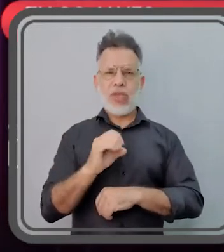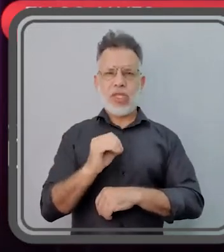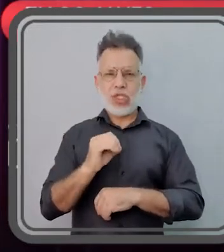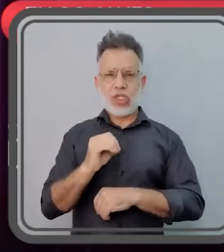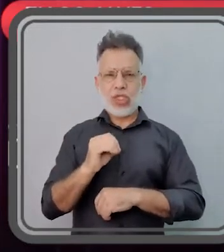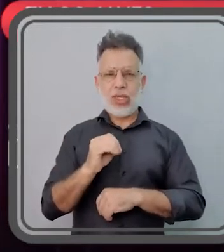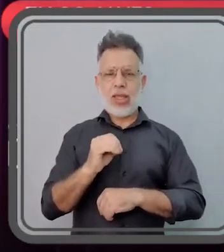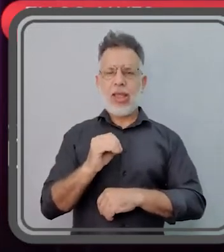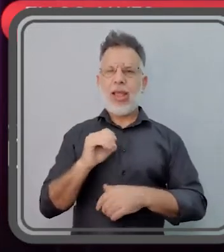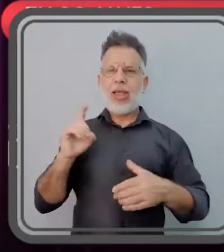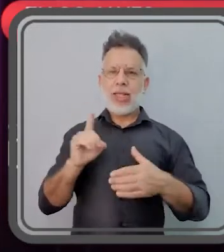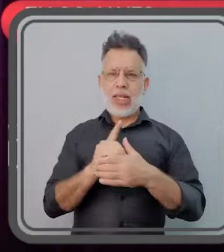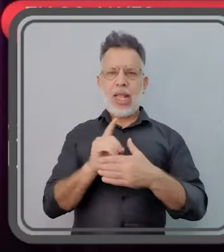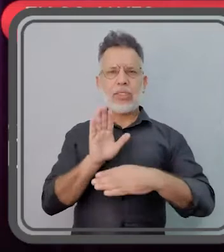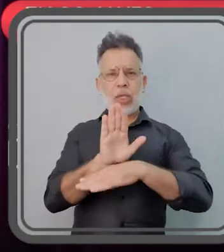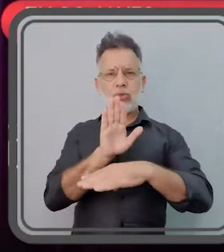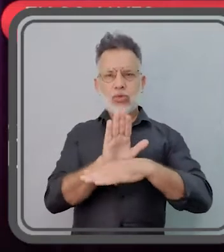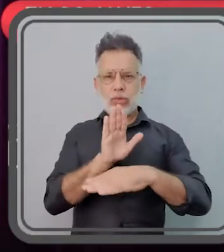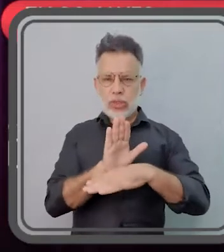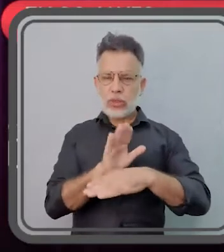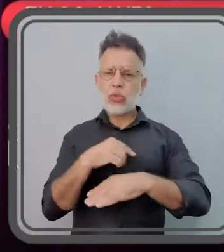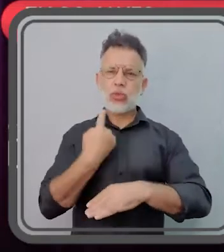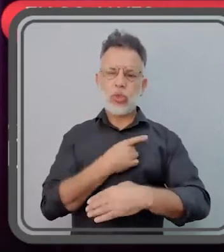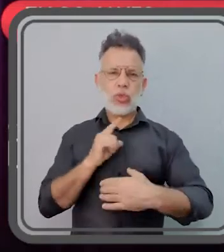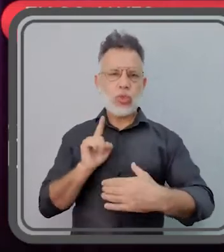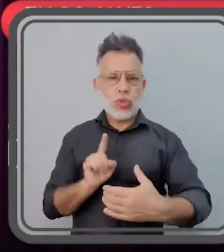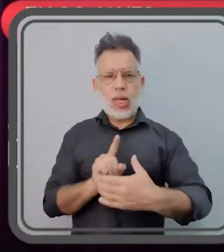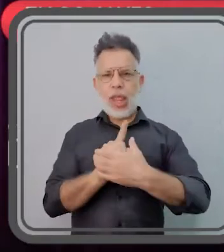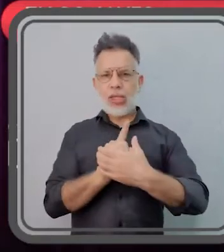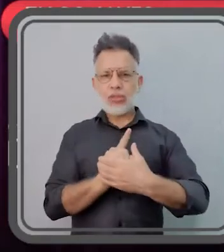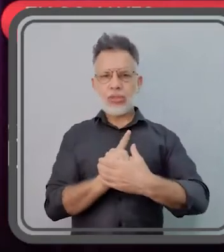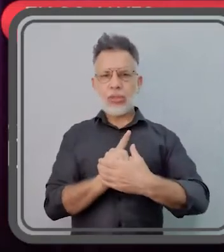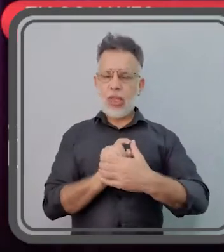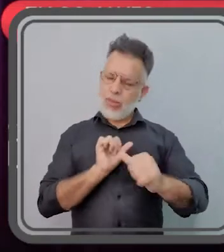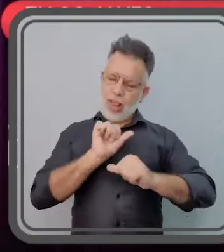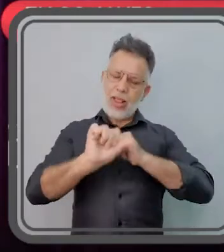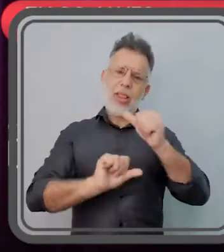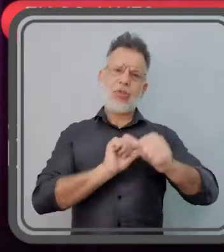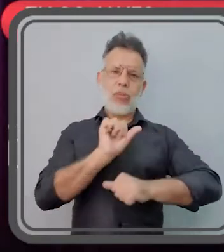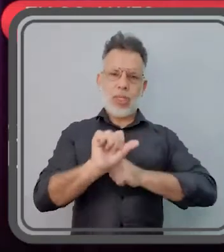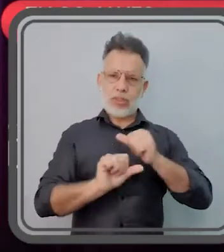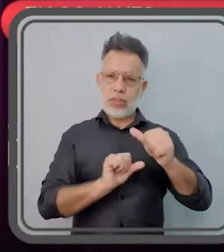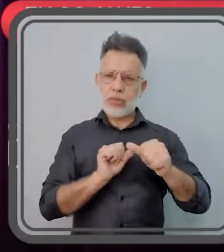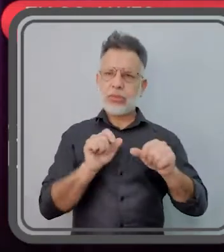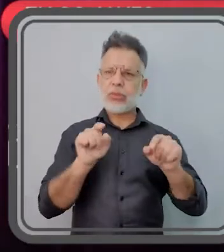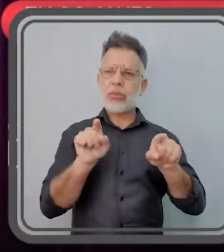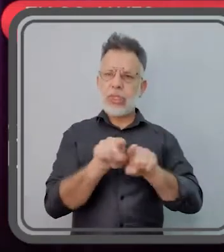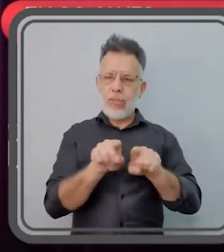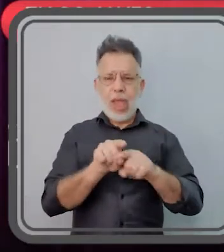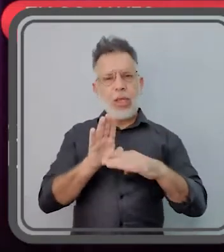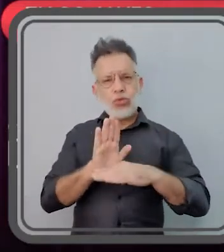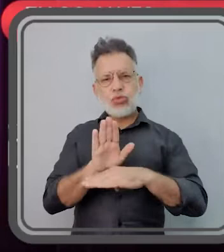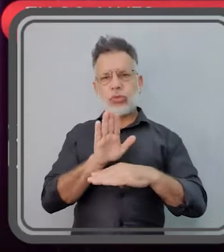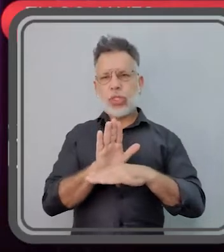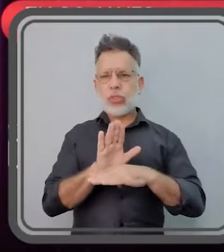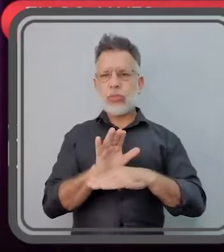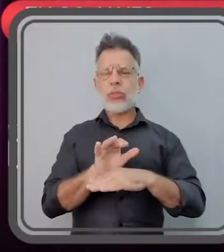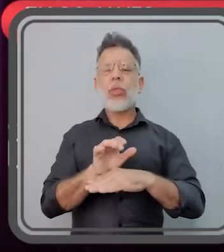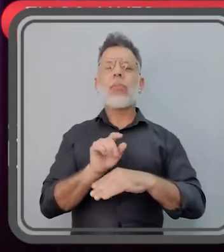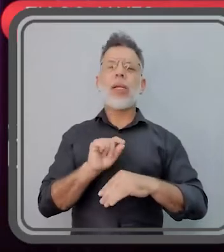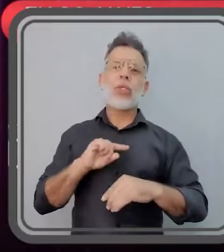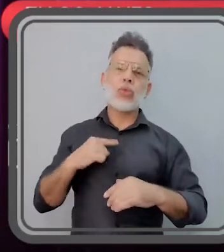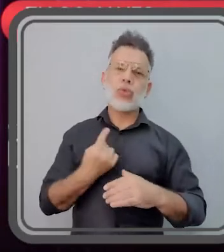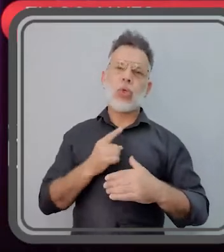e nós estamos ajudando nossos clientes para transformação e ajudando para nossos